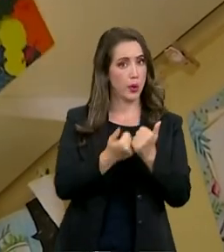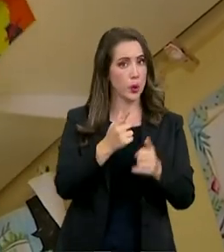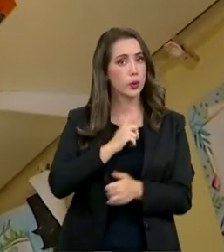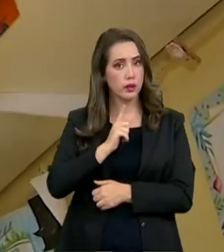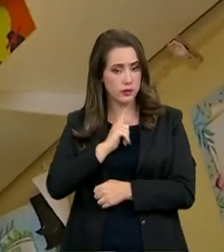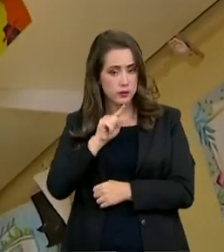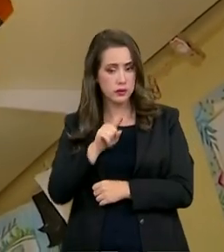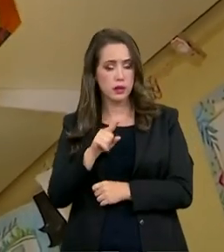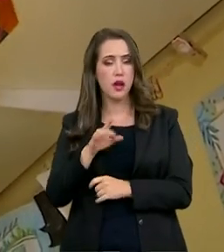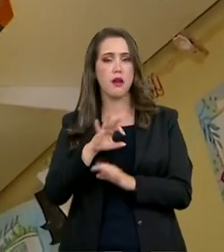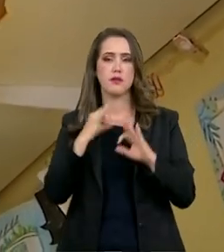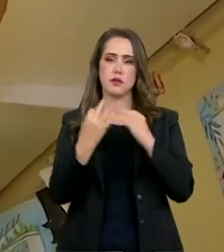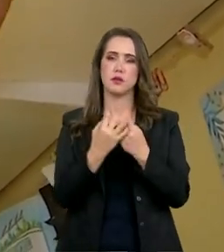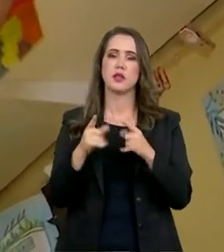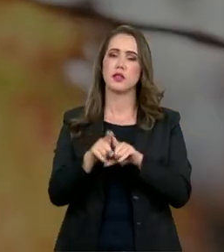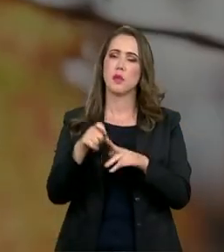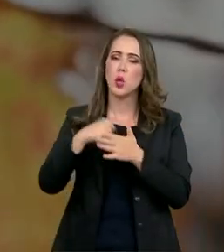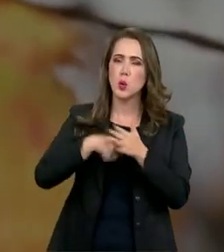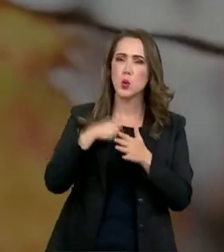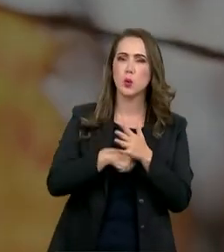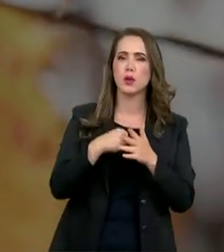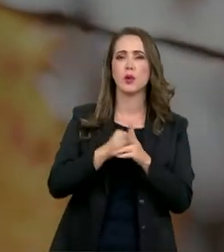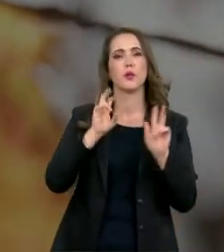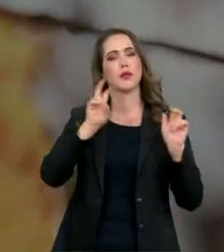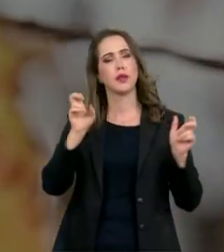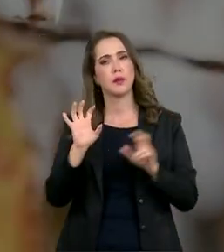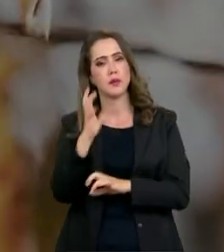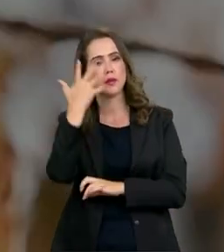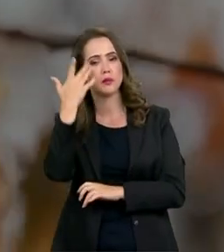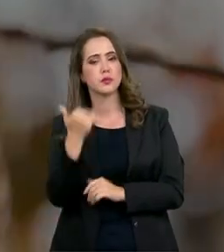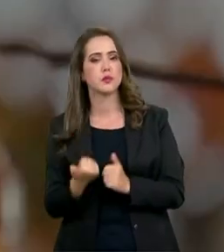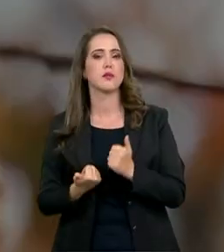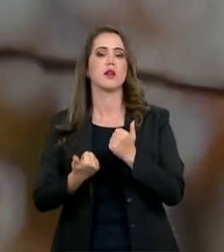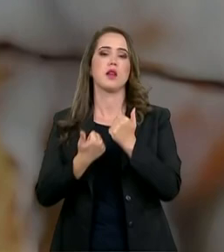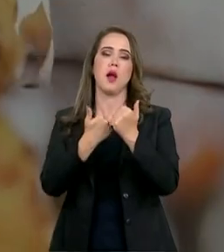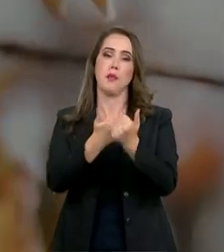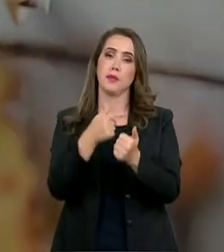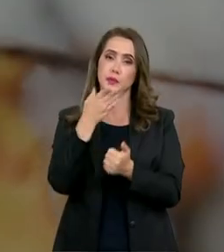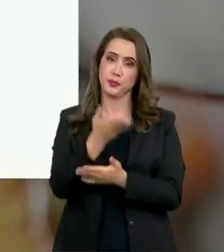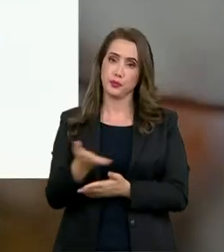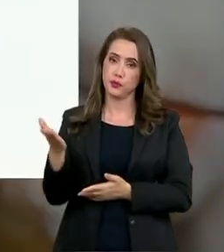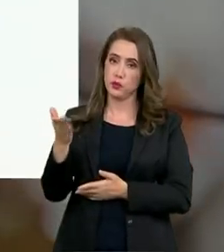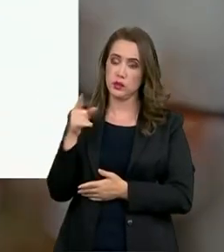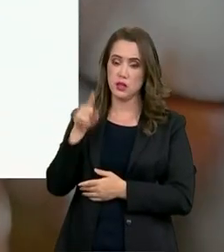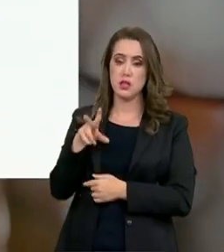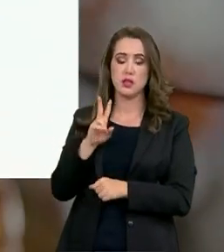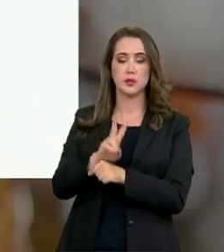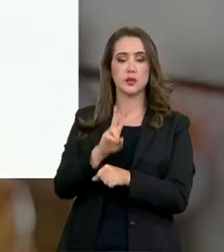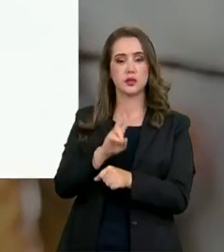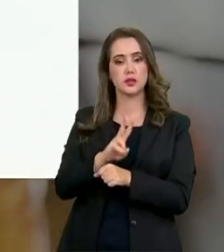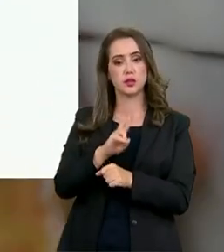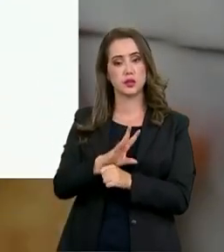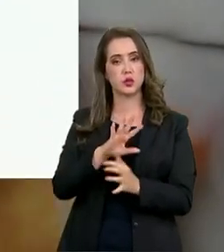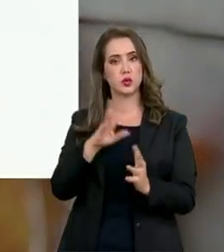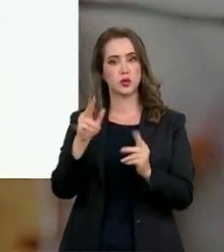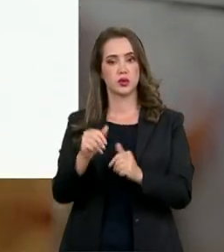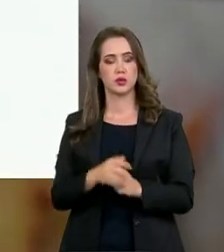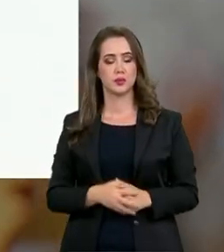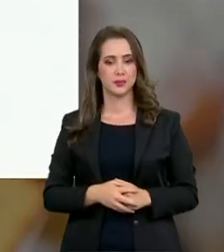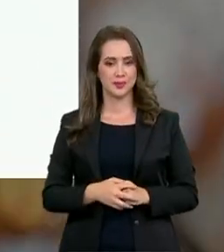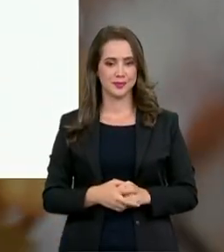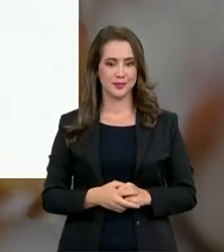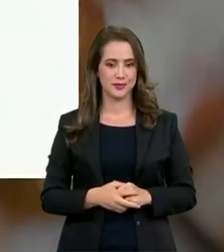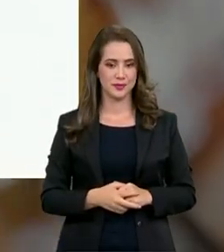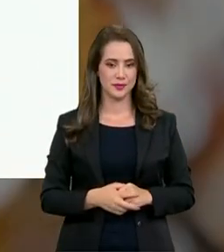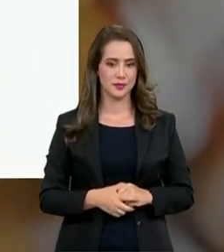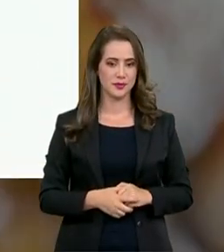também é engajada na causa ambiental e deu suporte para a Júlia desenvolver seu projeto Pequenos Protetores do Planeta. Nós tínhamos